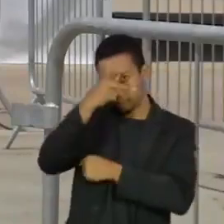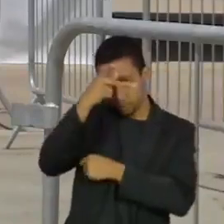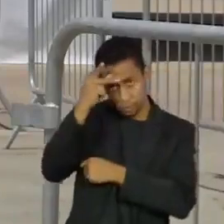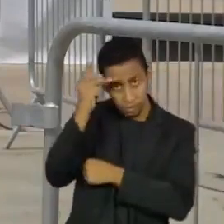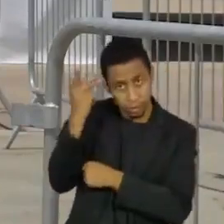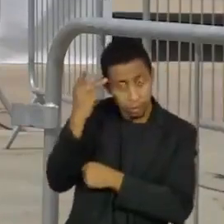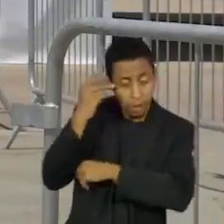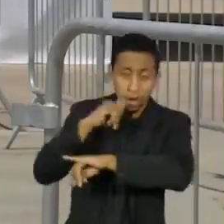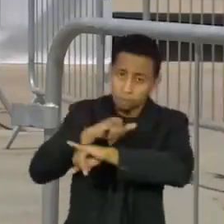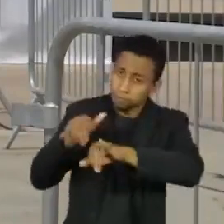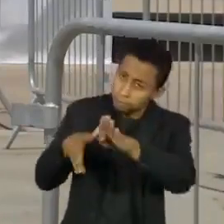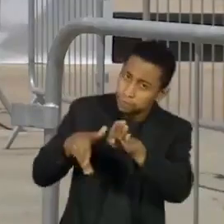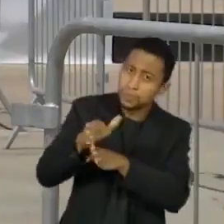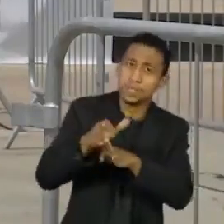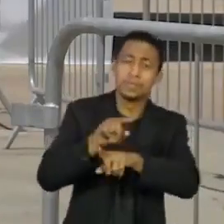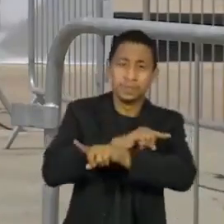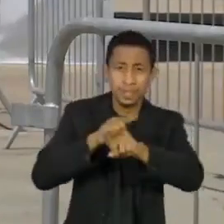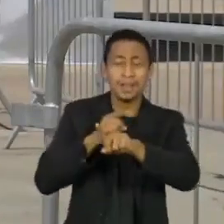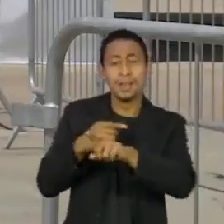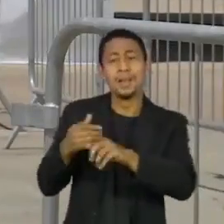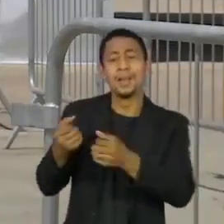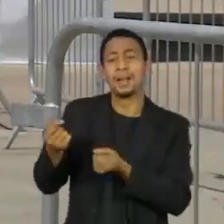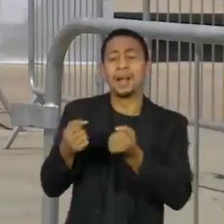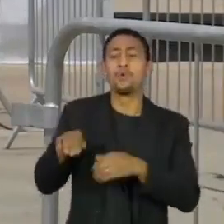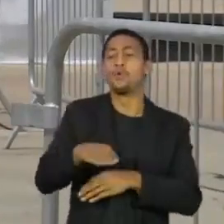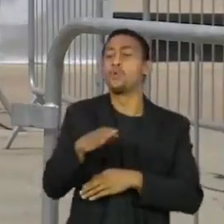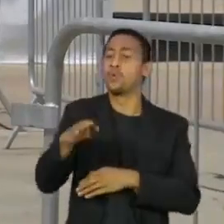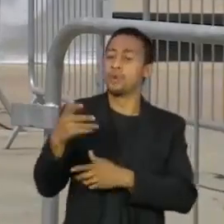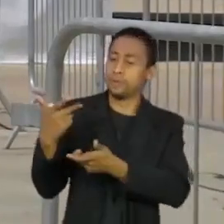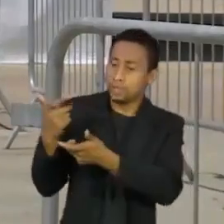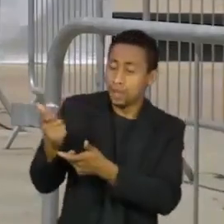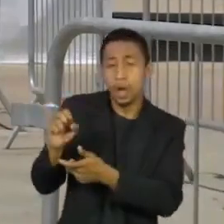for se vacinar, faça o cadastro lá no site